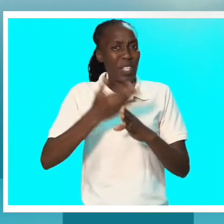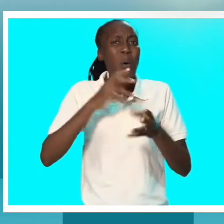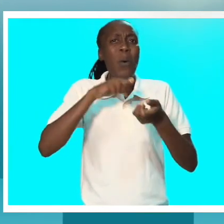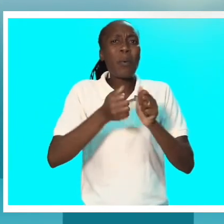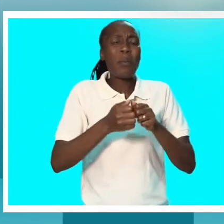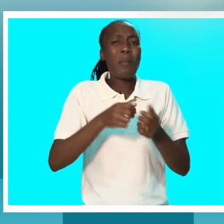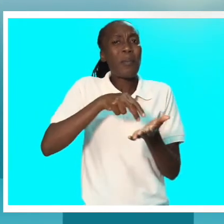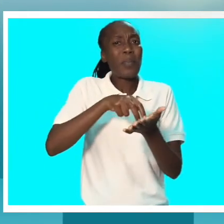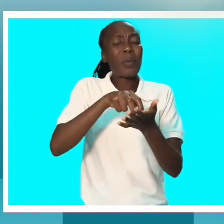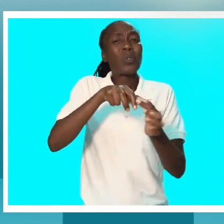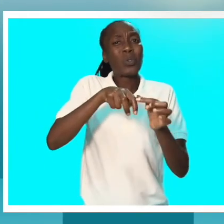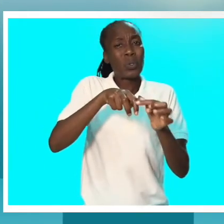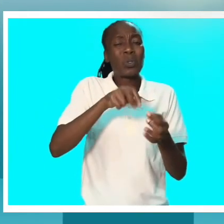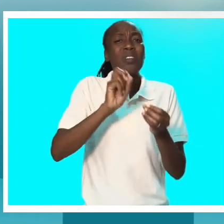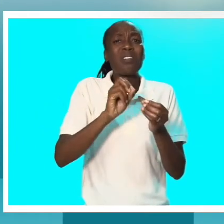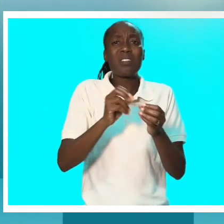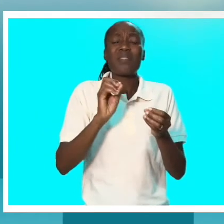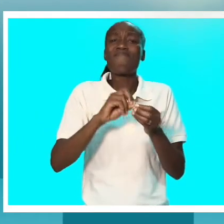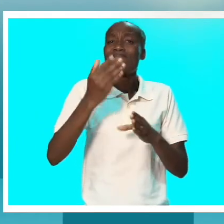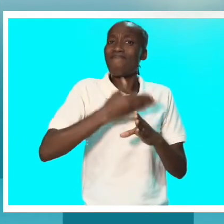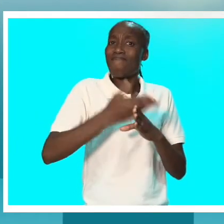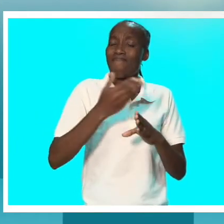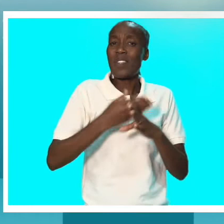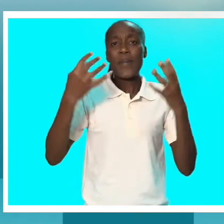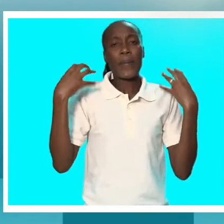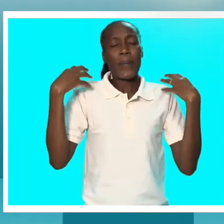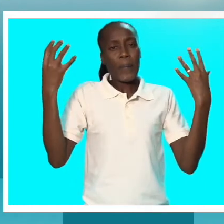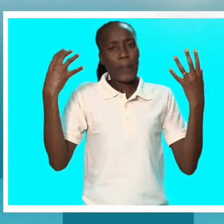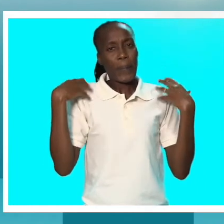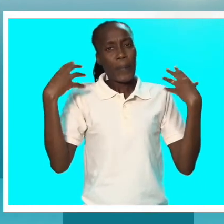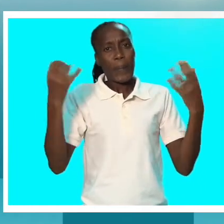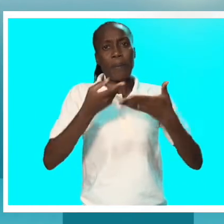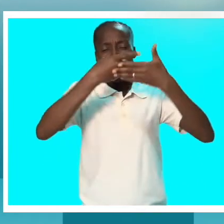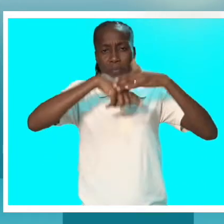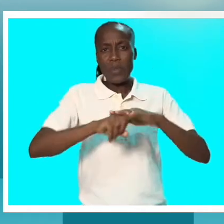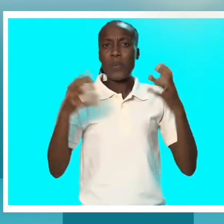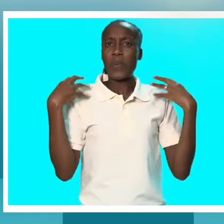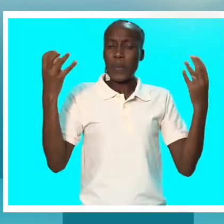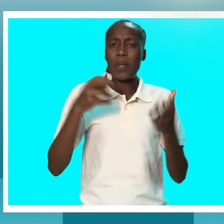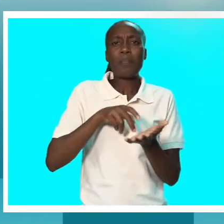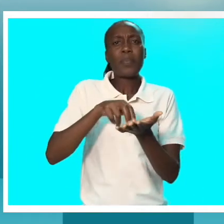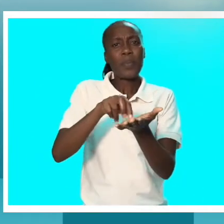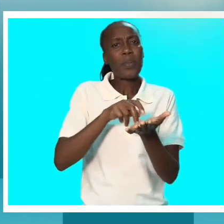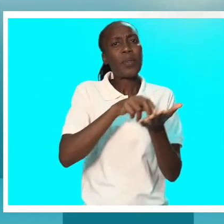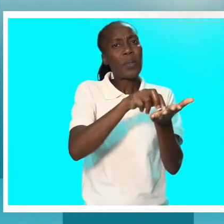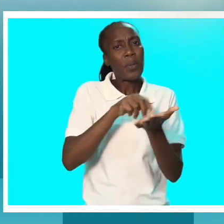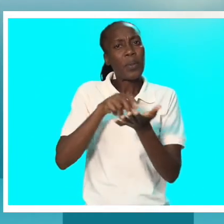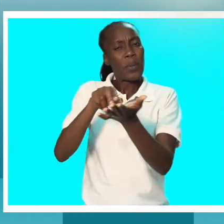sou com o problema dos joelhos. Partico com o desporto. Partico, aliás, desporto não. Partico com exercício físico. Vou ao ginásio, faço caminhadas.